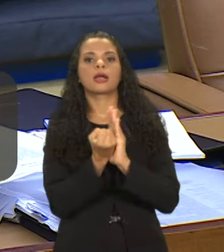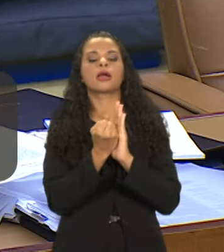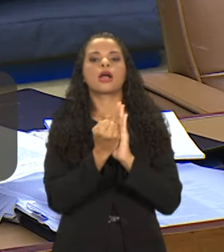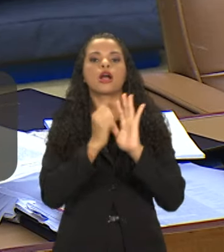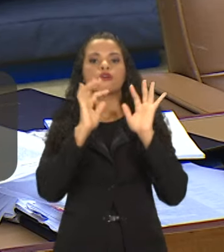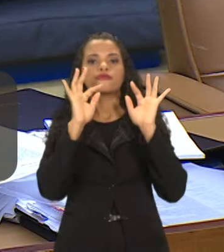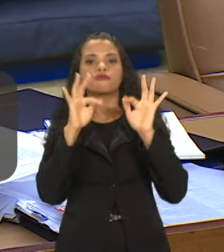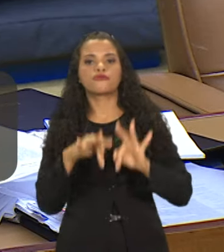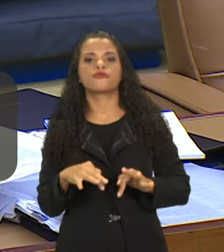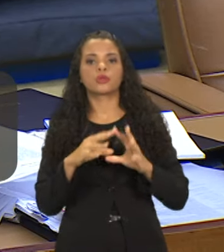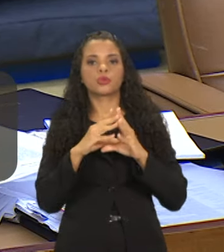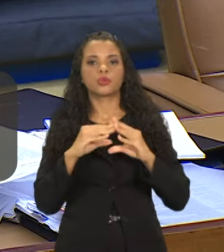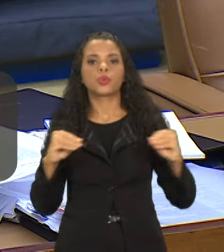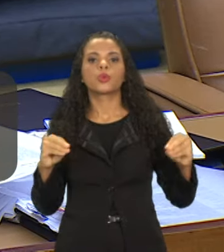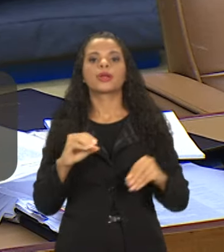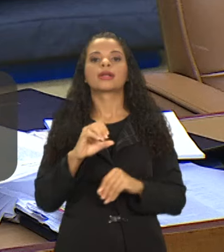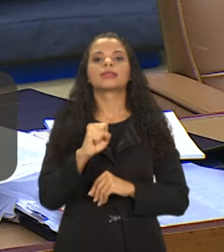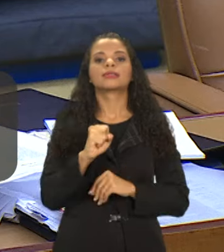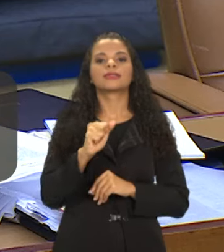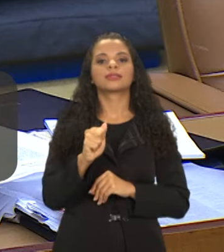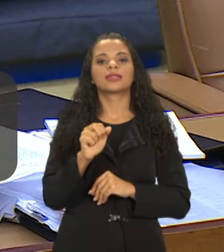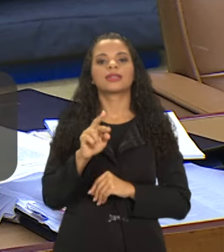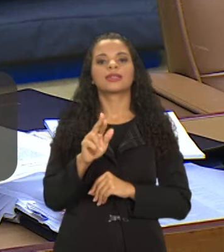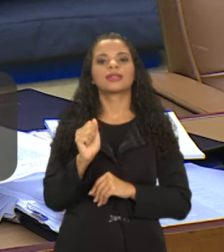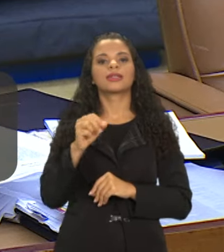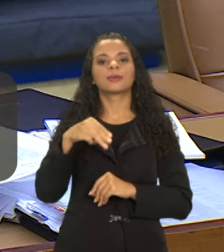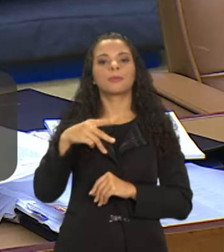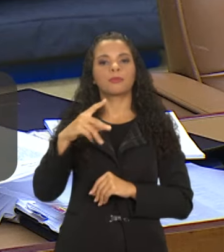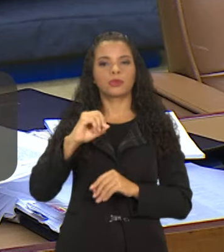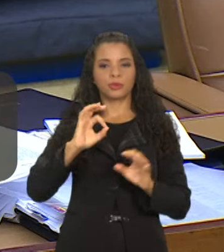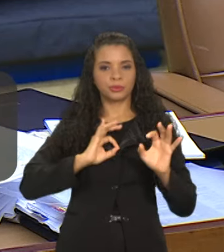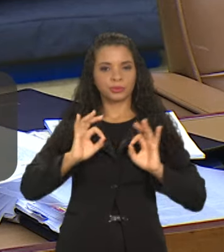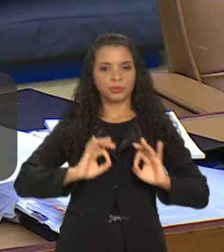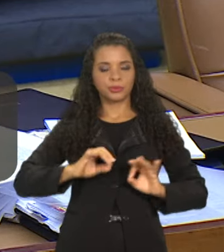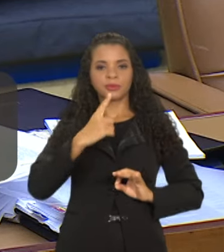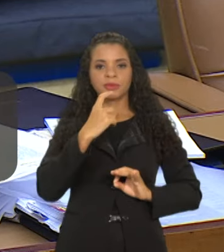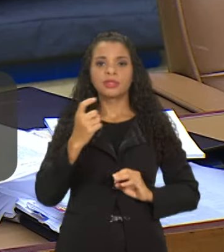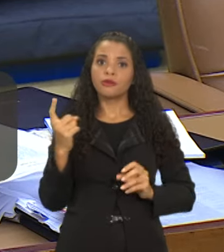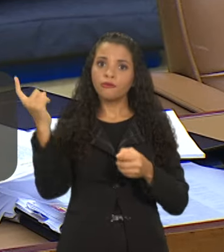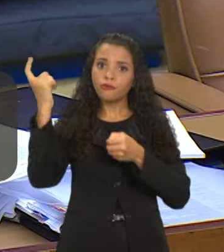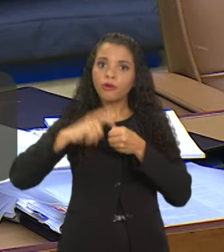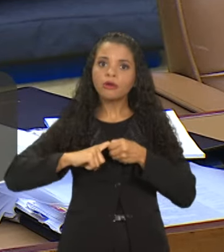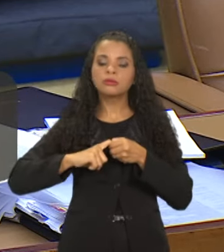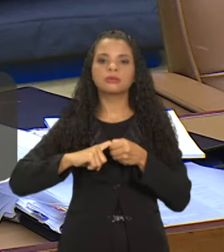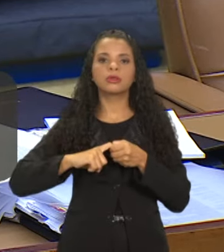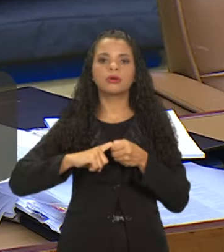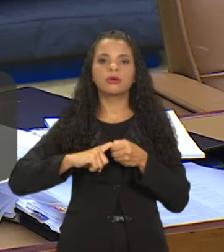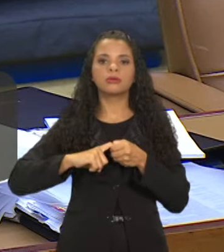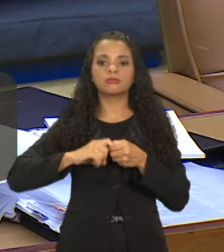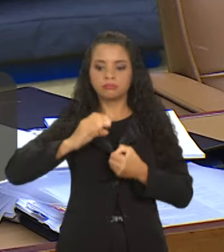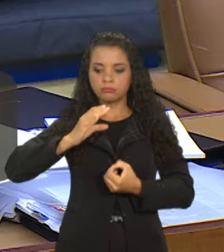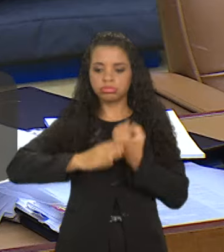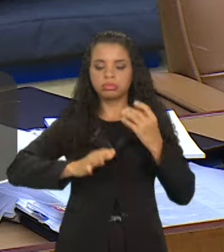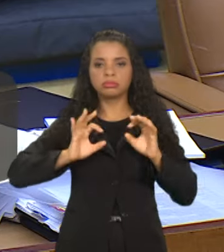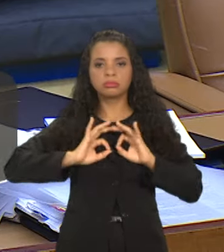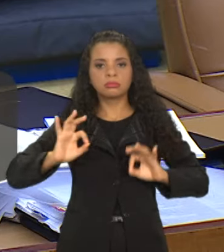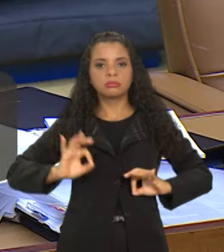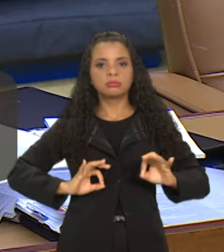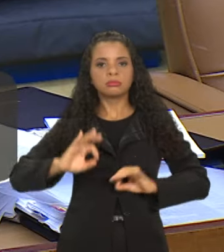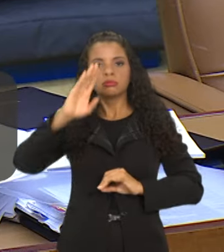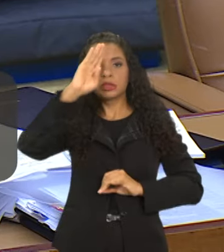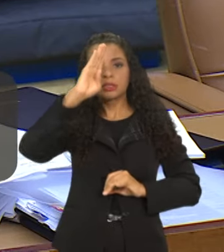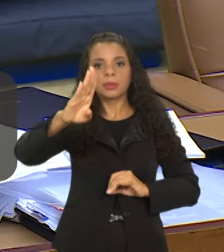Brasil, sarampo, retornou ao Brasil, principalmente em relação às crianças. Ou seja, não